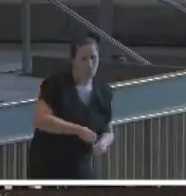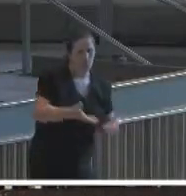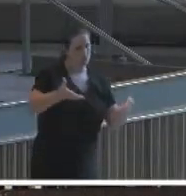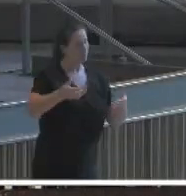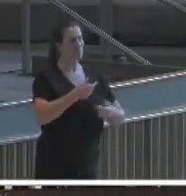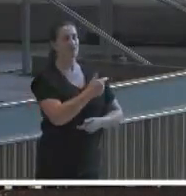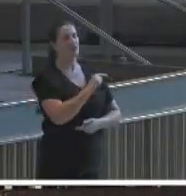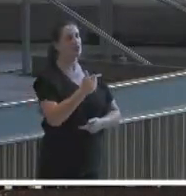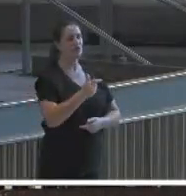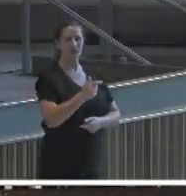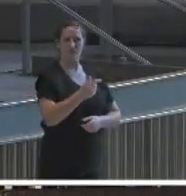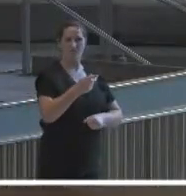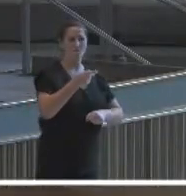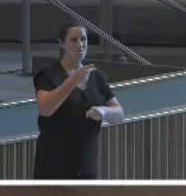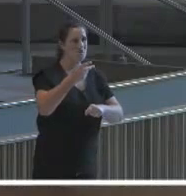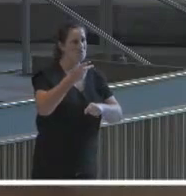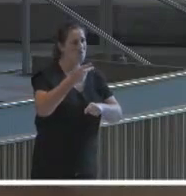ferro.